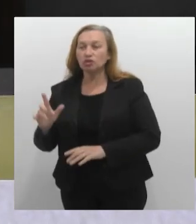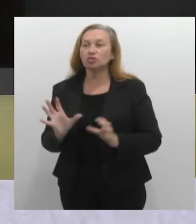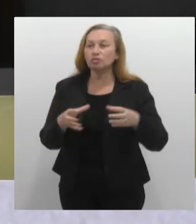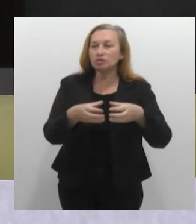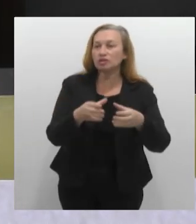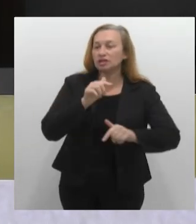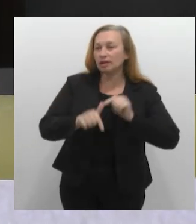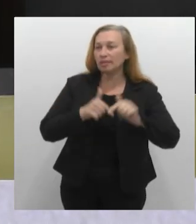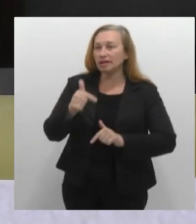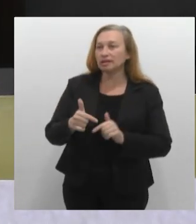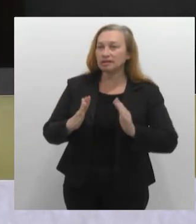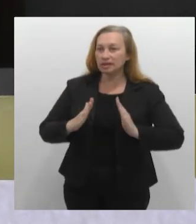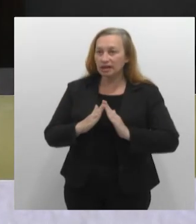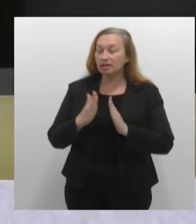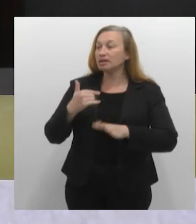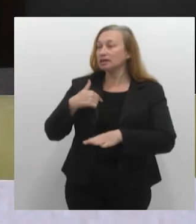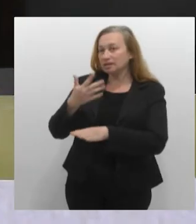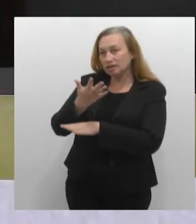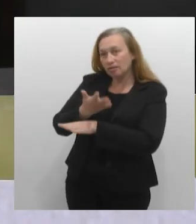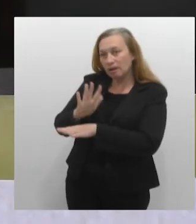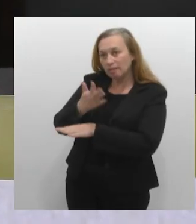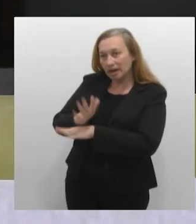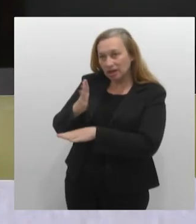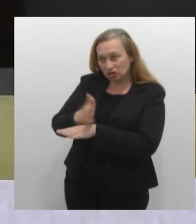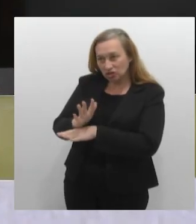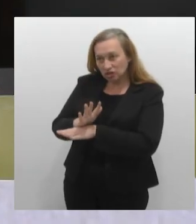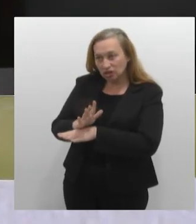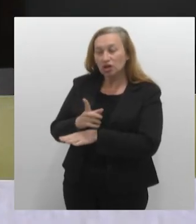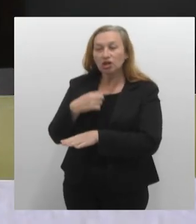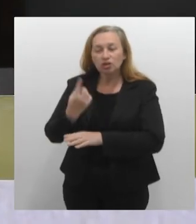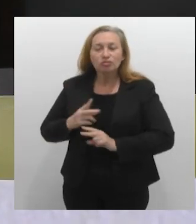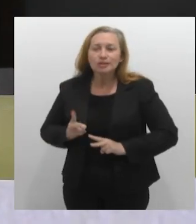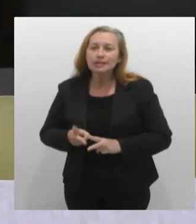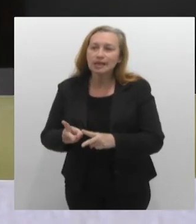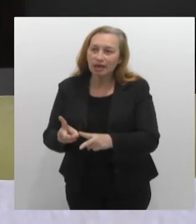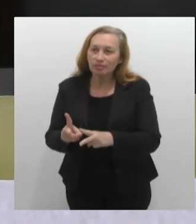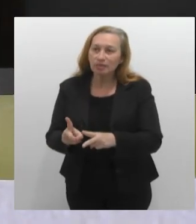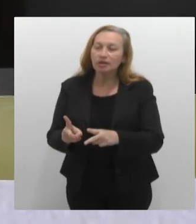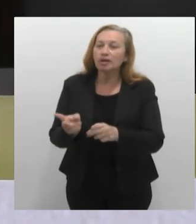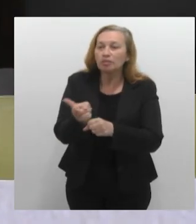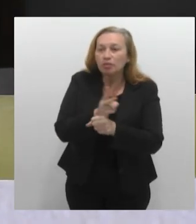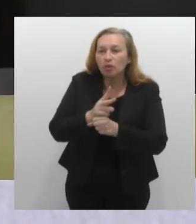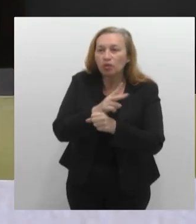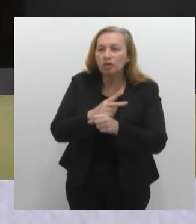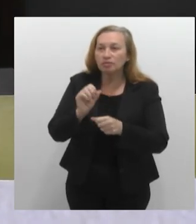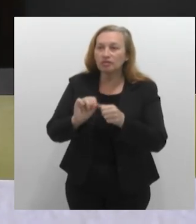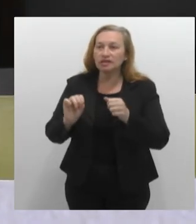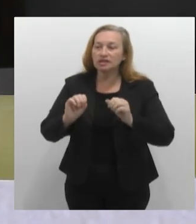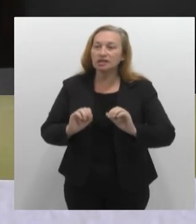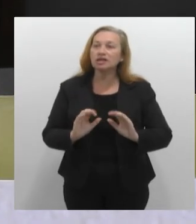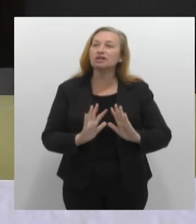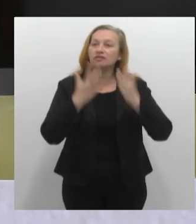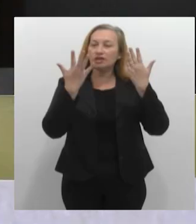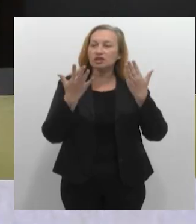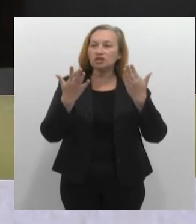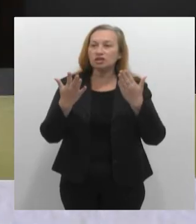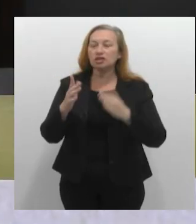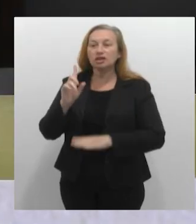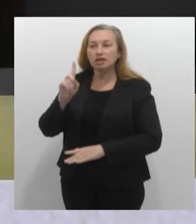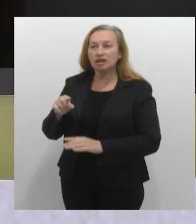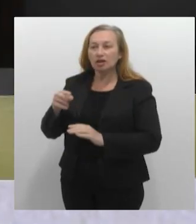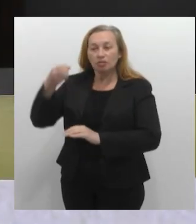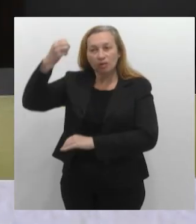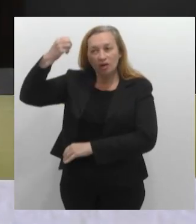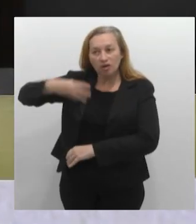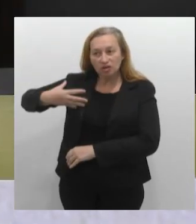nessa casa, há uma prática que nós sempre procuramos fazer nos eventos, que é fazer uma